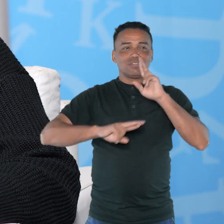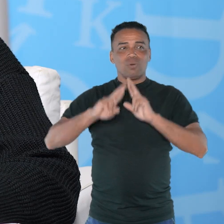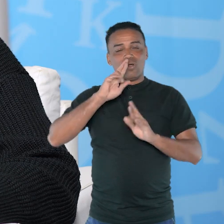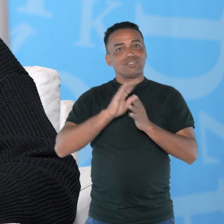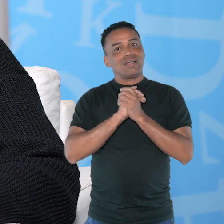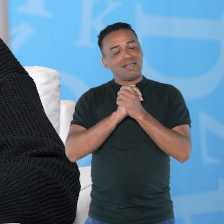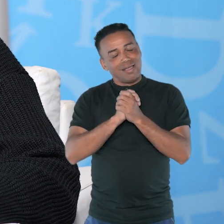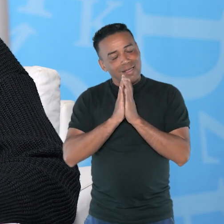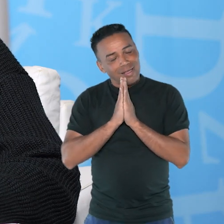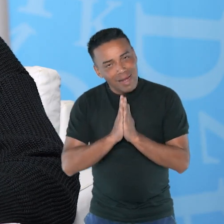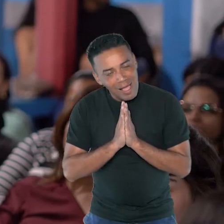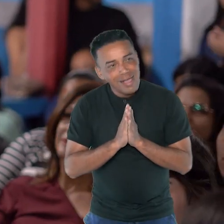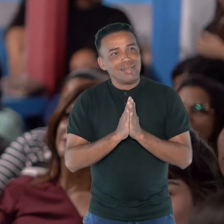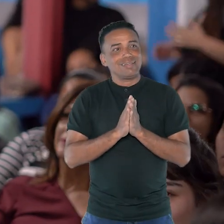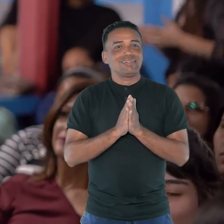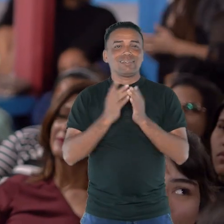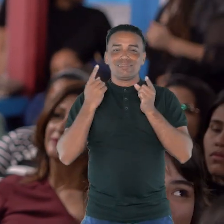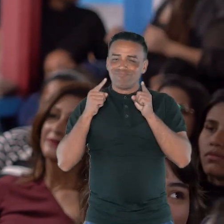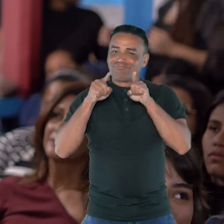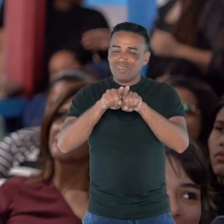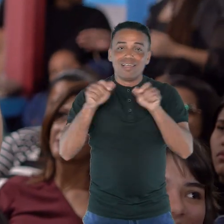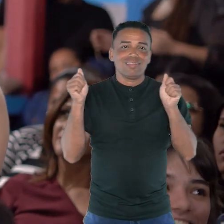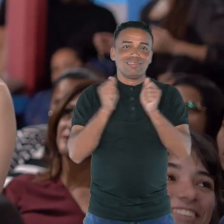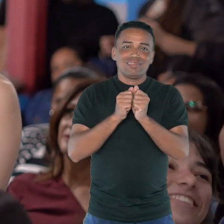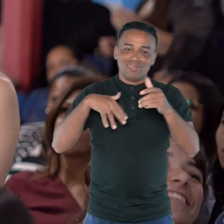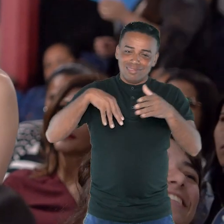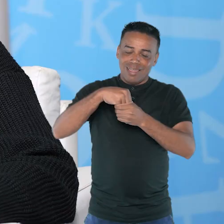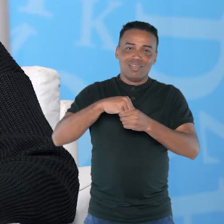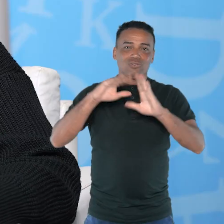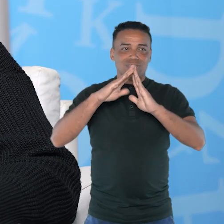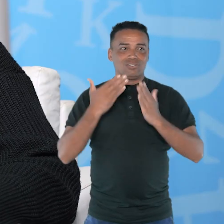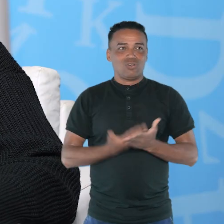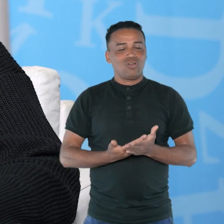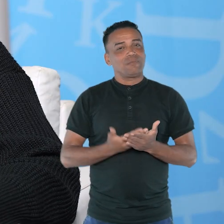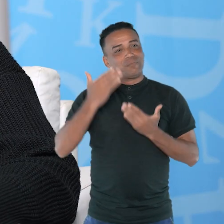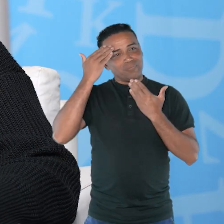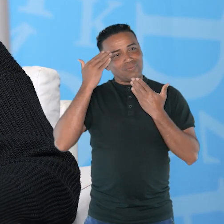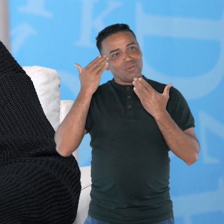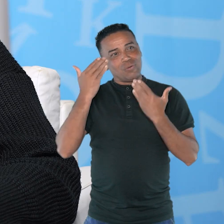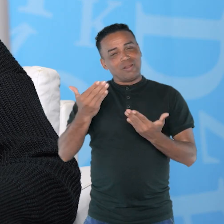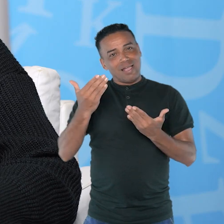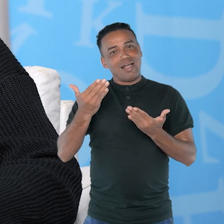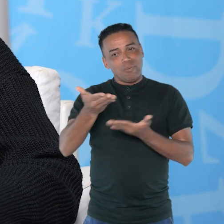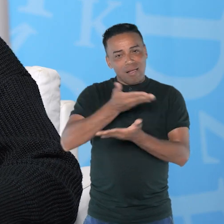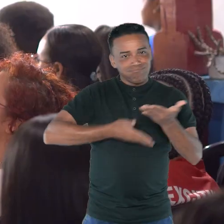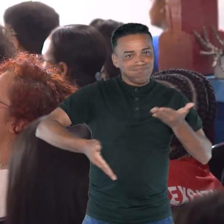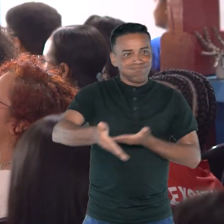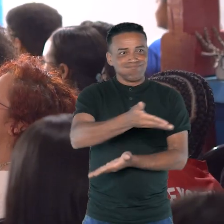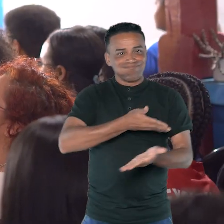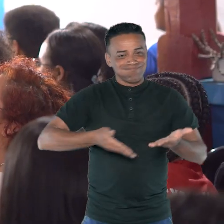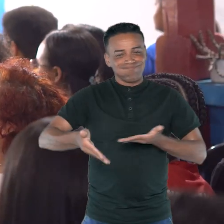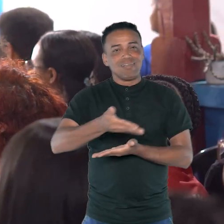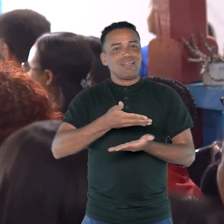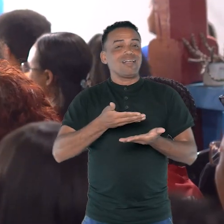graças a Carol, que é a minha companheira ali dentro do colégio. Obrigada por compartilhar e